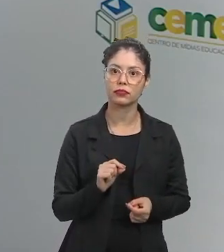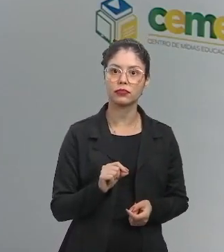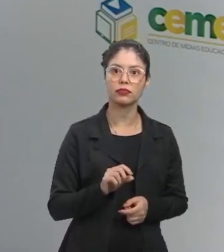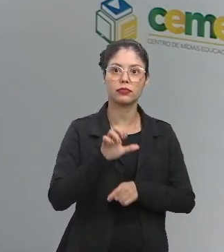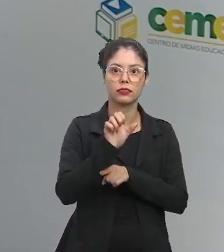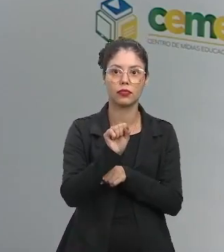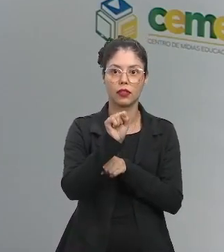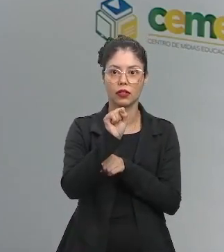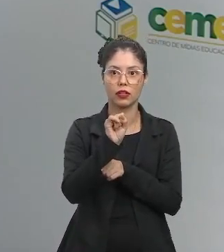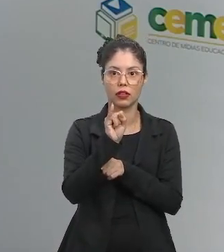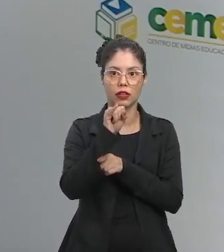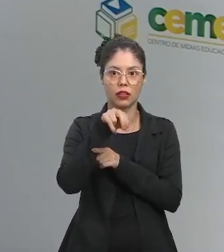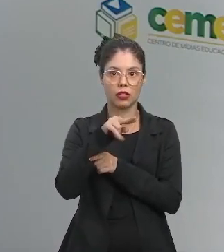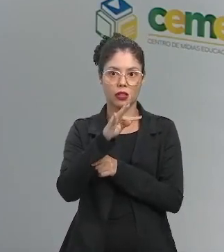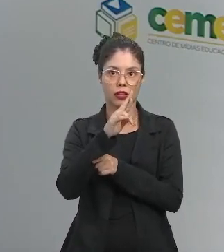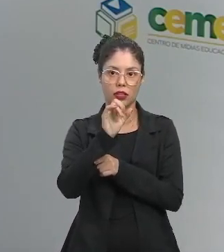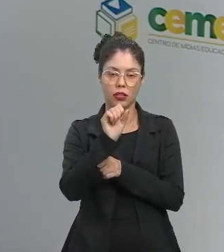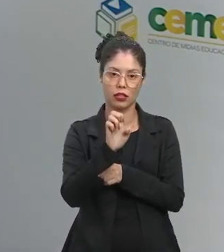síntese proteica.